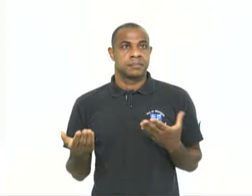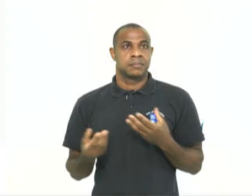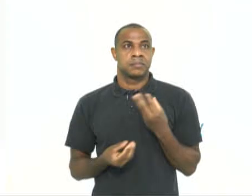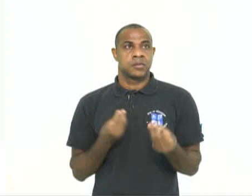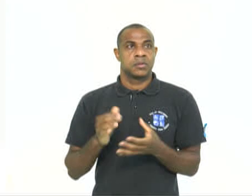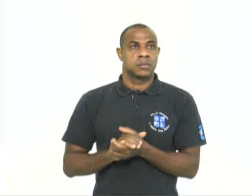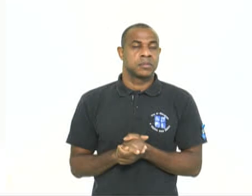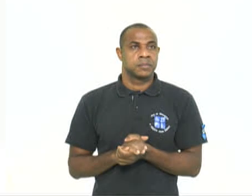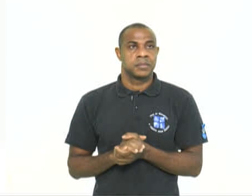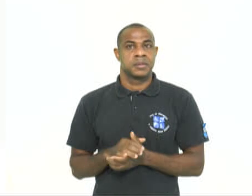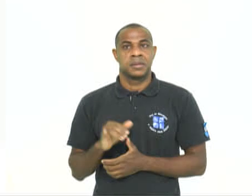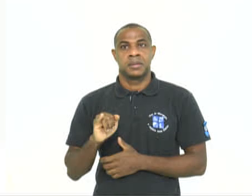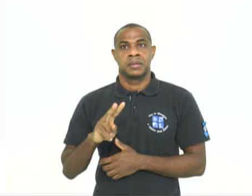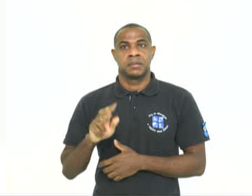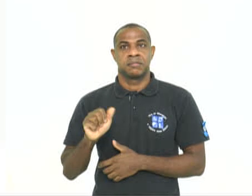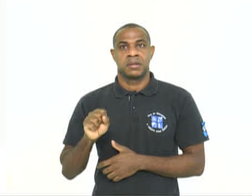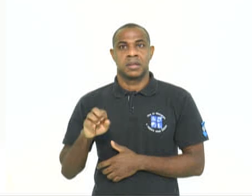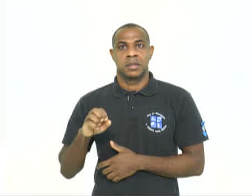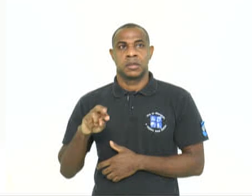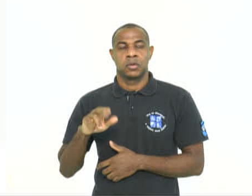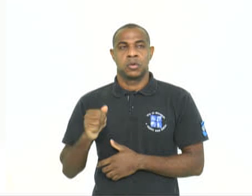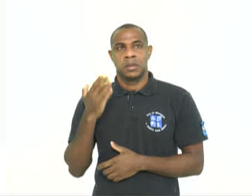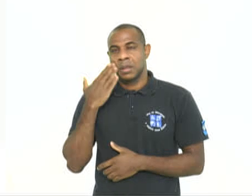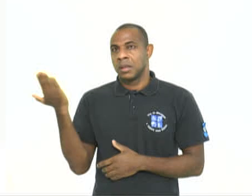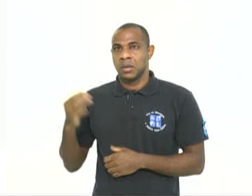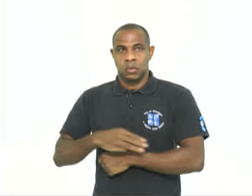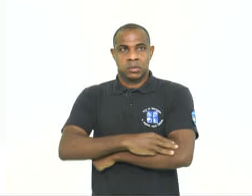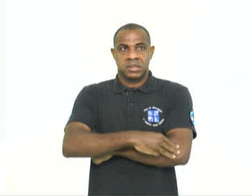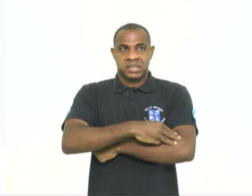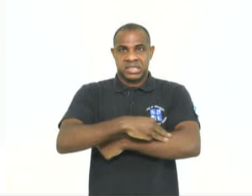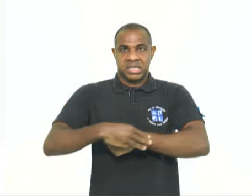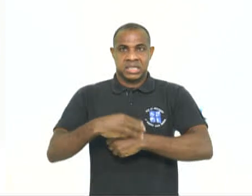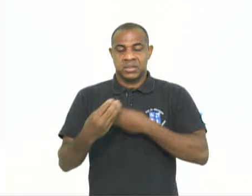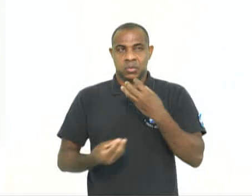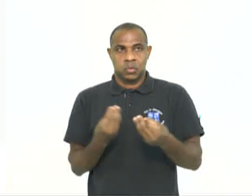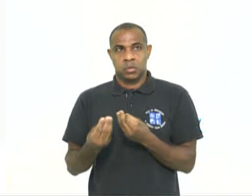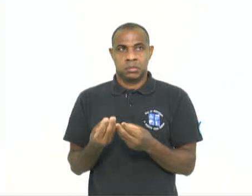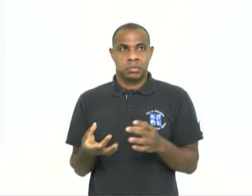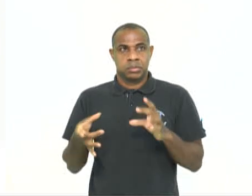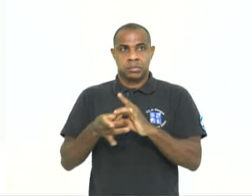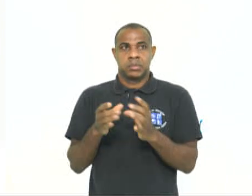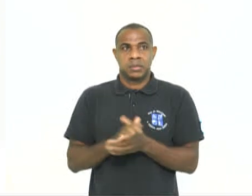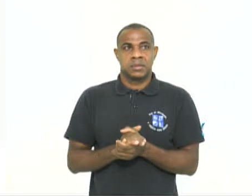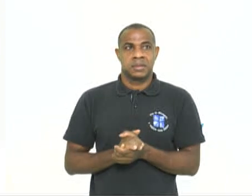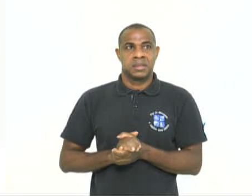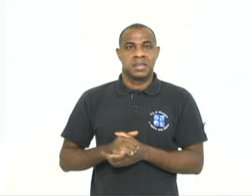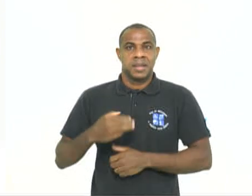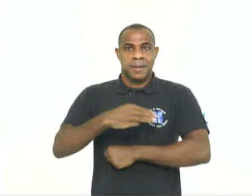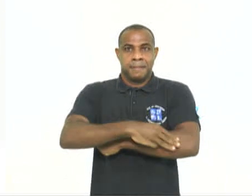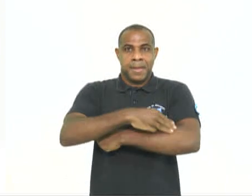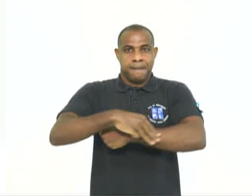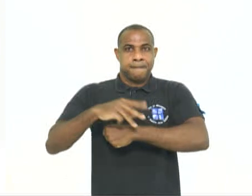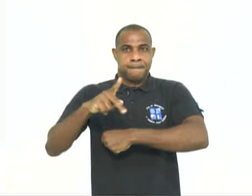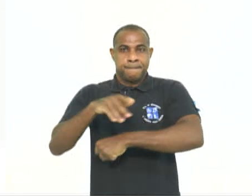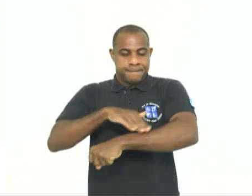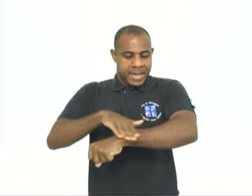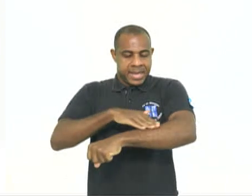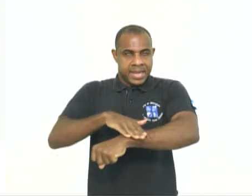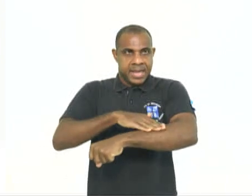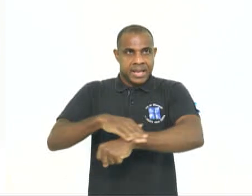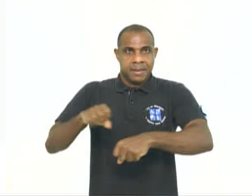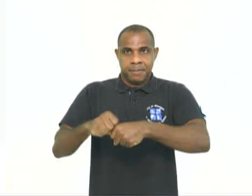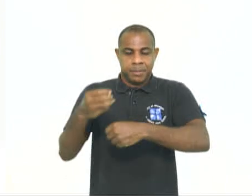invasora, né, atravessa assim, o tecido epitelial e atinge o conjuntivo, ou seja, rompeu a barreira da pele, já está lá na parte de baixo da pele, o